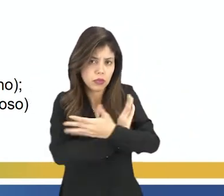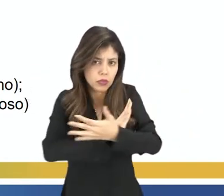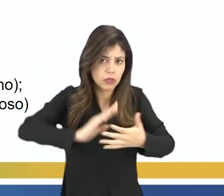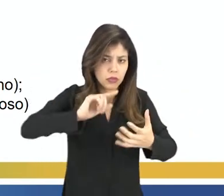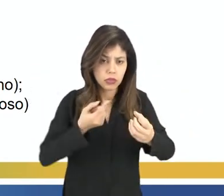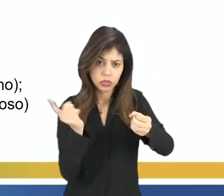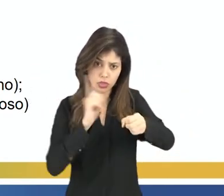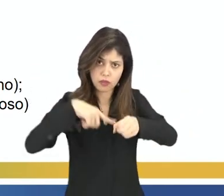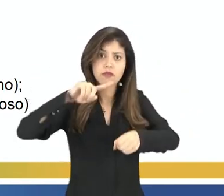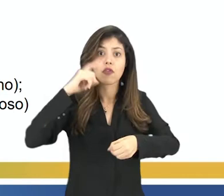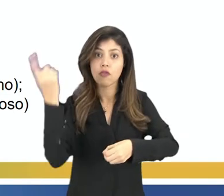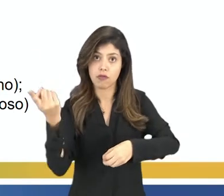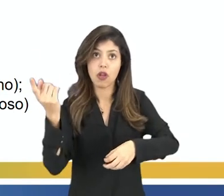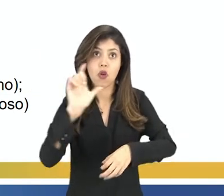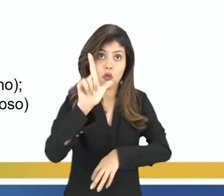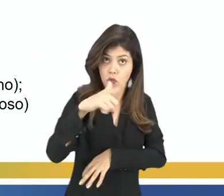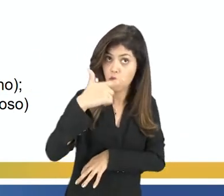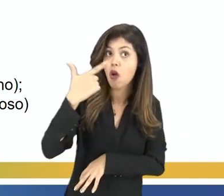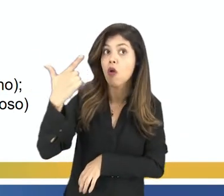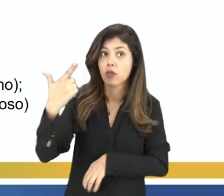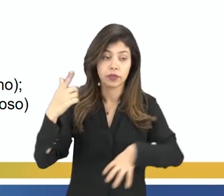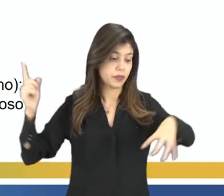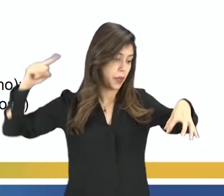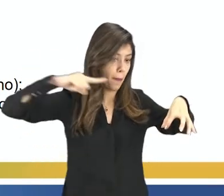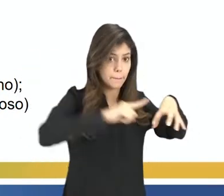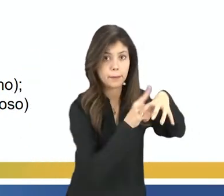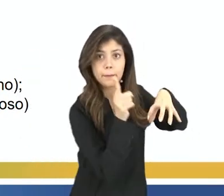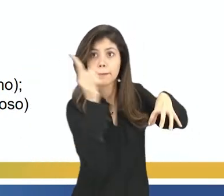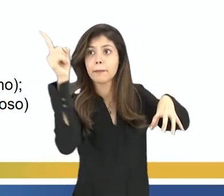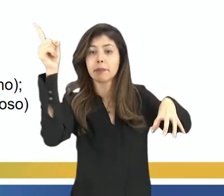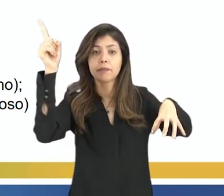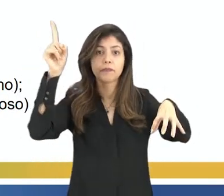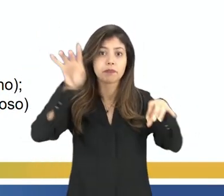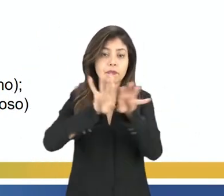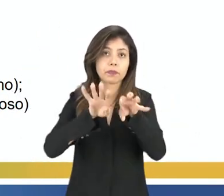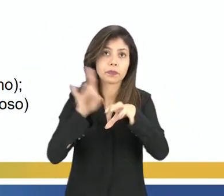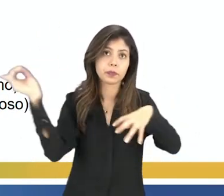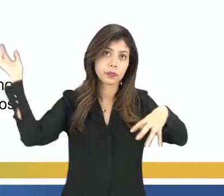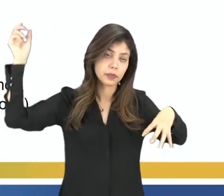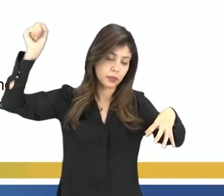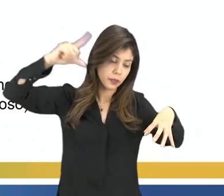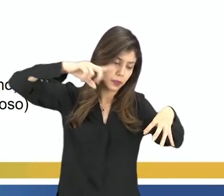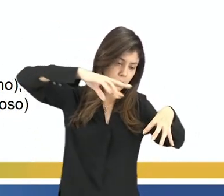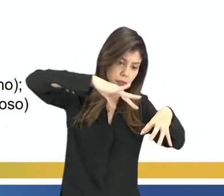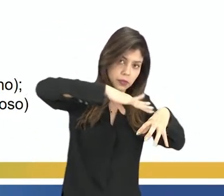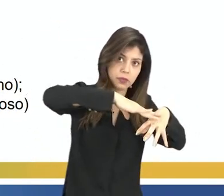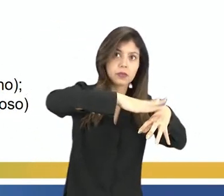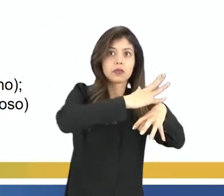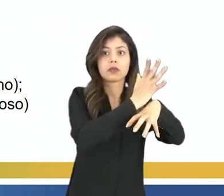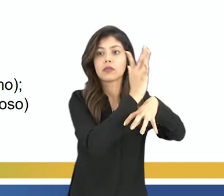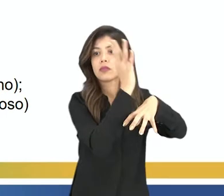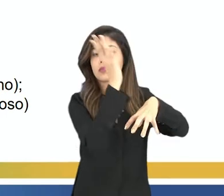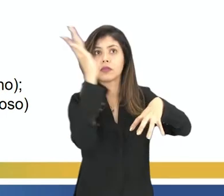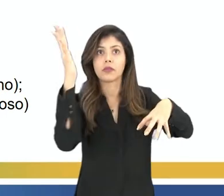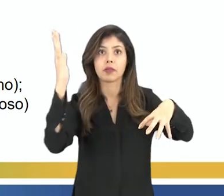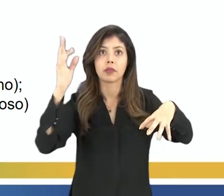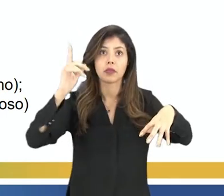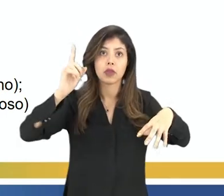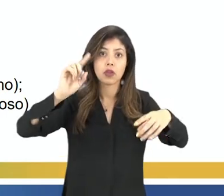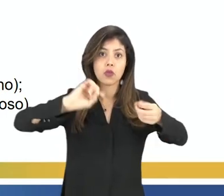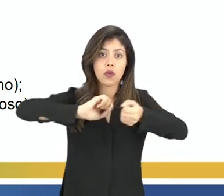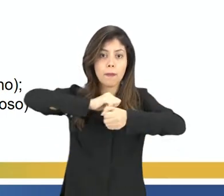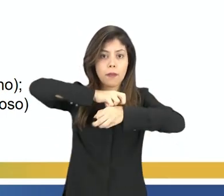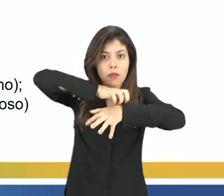e ela devolve uma outra radiação Tranquilo então vem Raios do Sol e a uma emissão